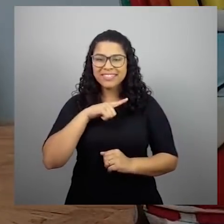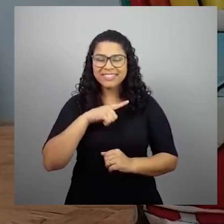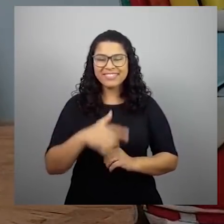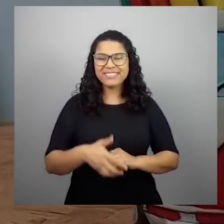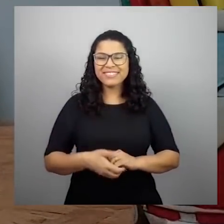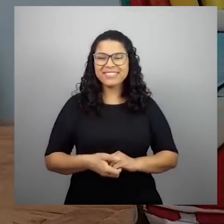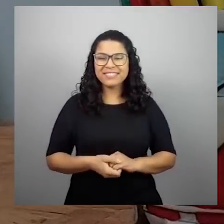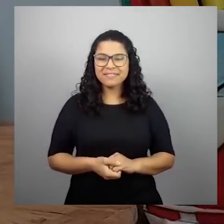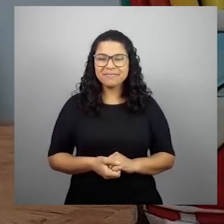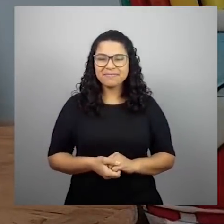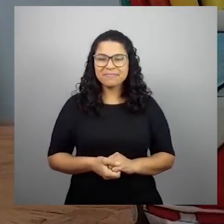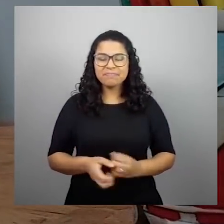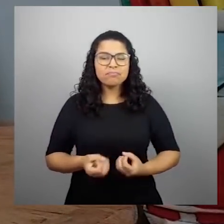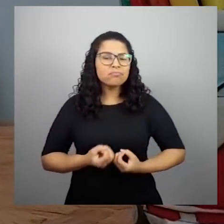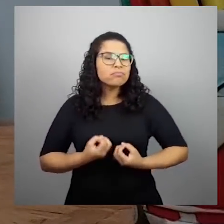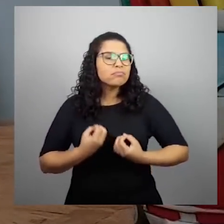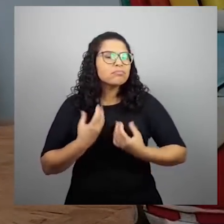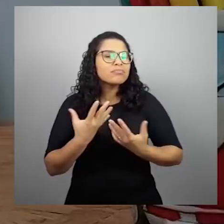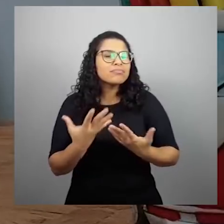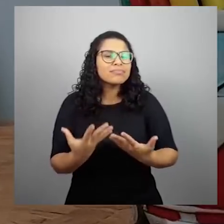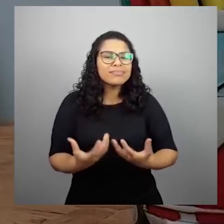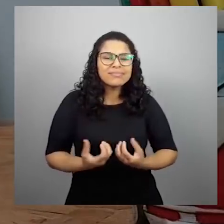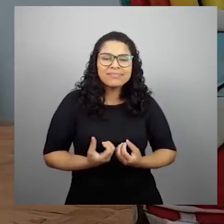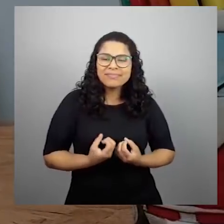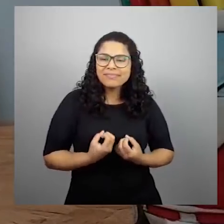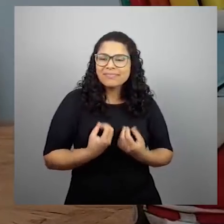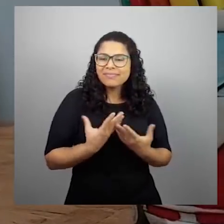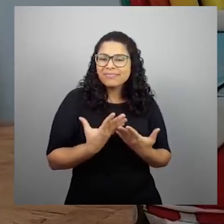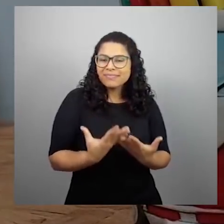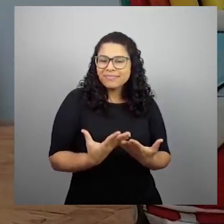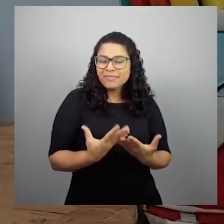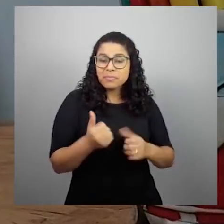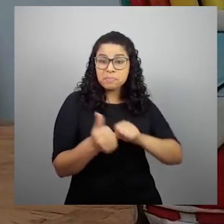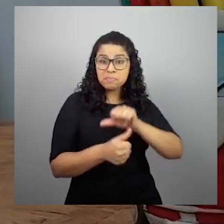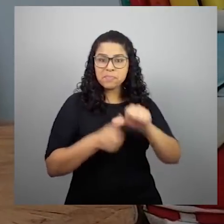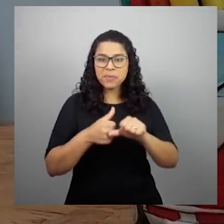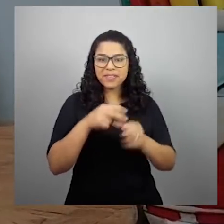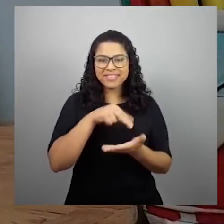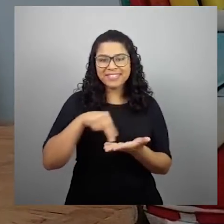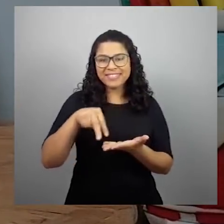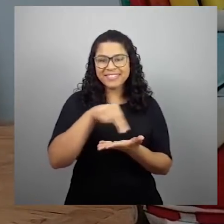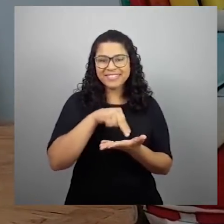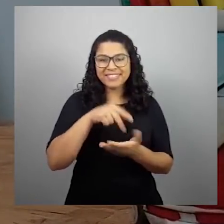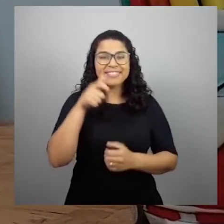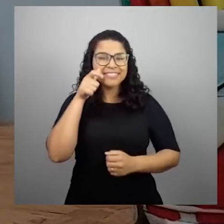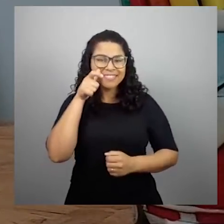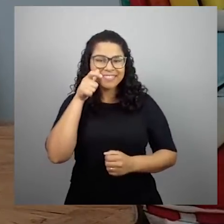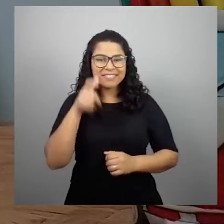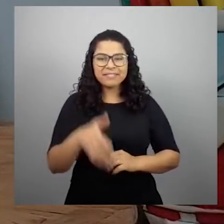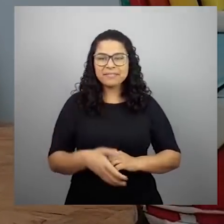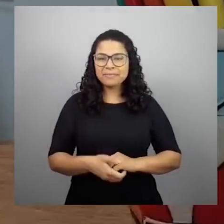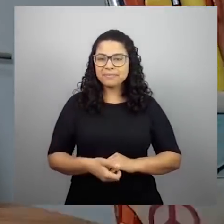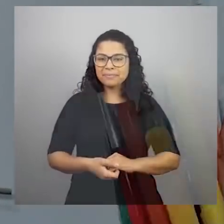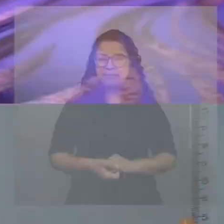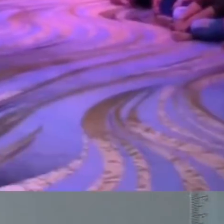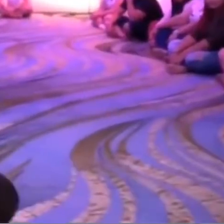movimenta e se expressa e vira um espetáculo de dança. Deem uma olhadinha.